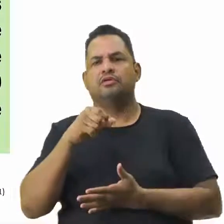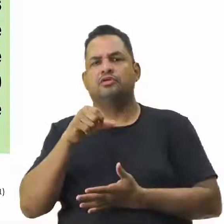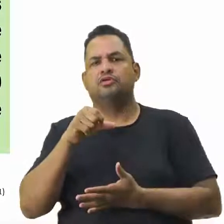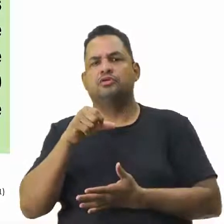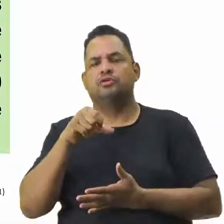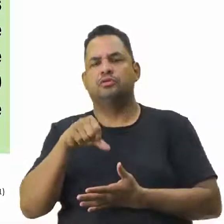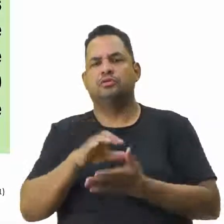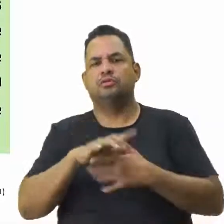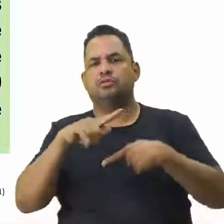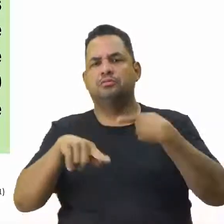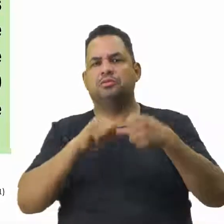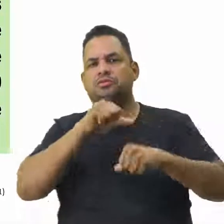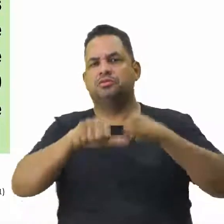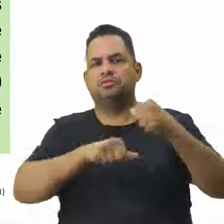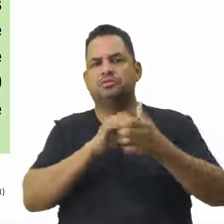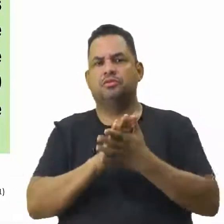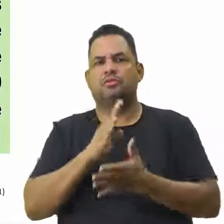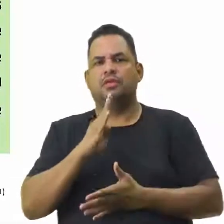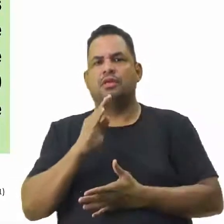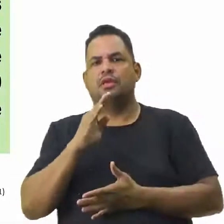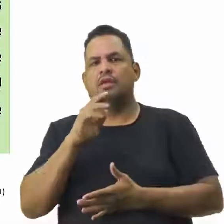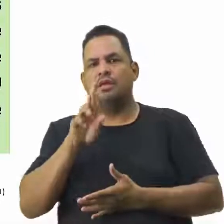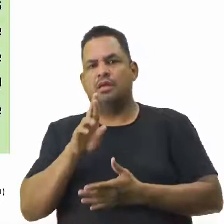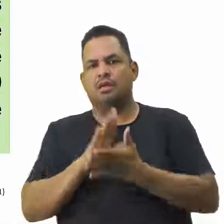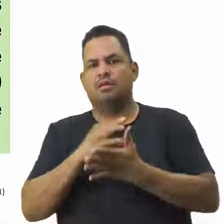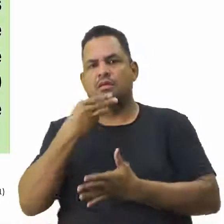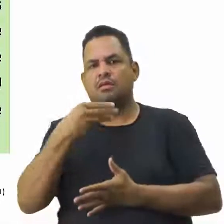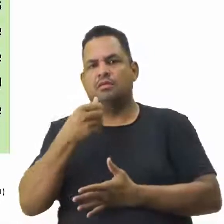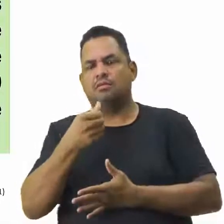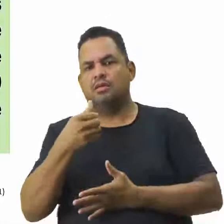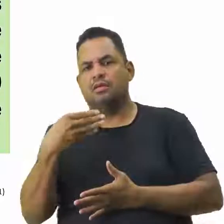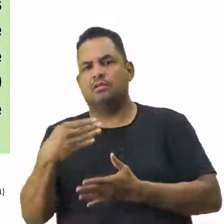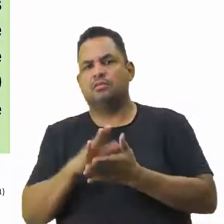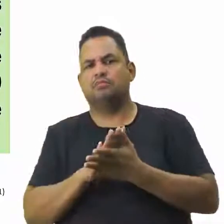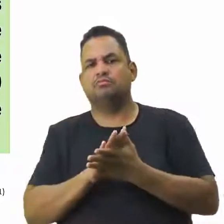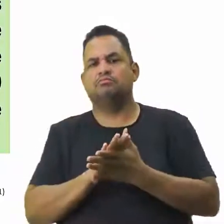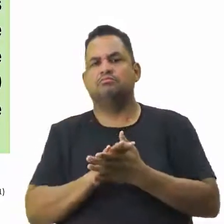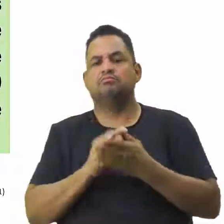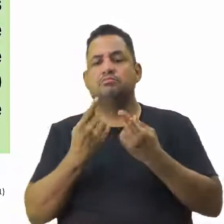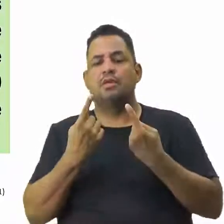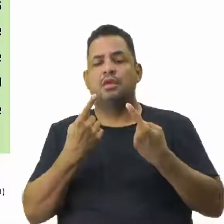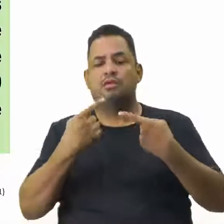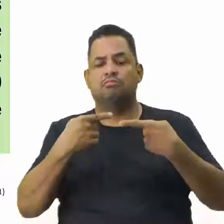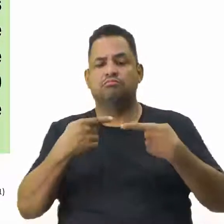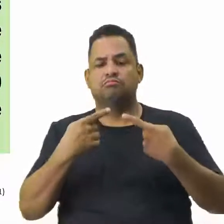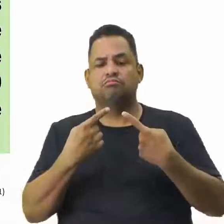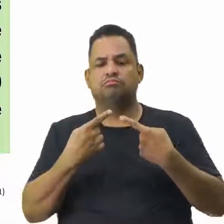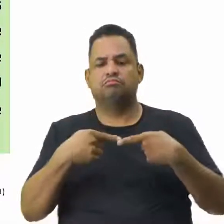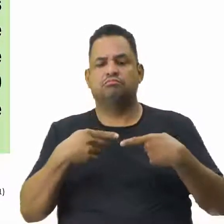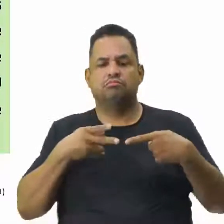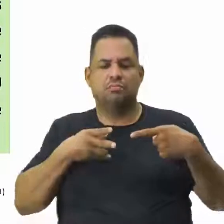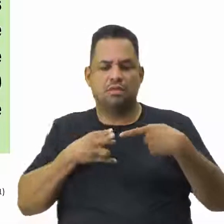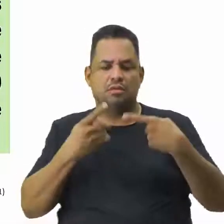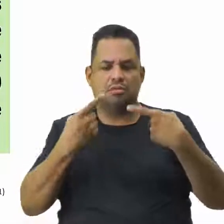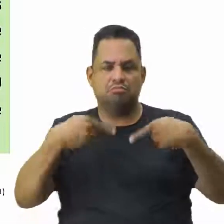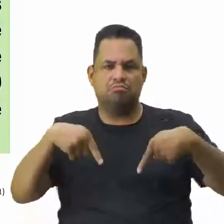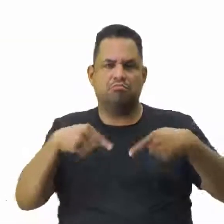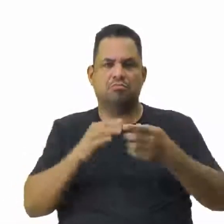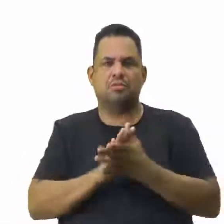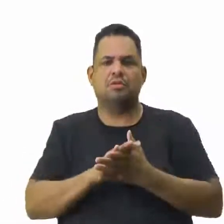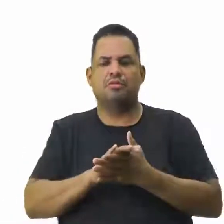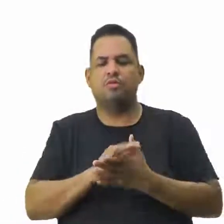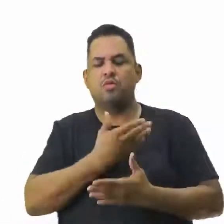ok? Quem inaugurou essa rodovia foi o governo de JK. Isso já teve também em